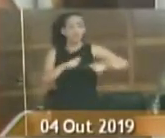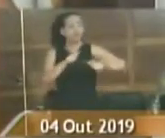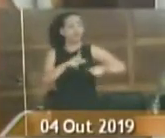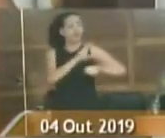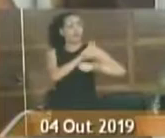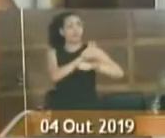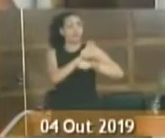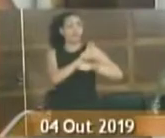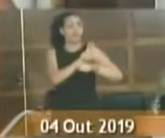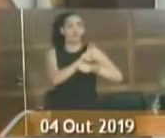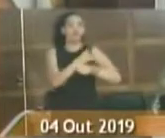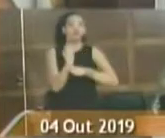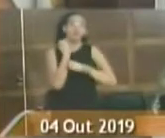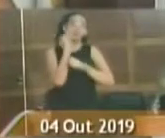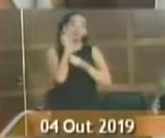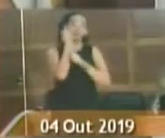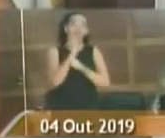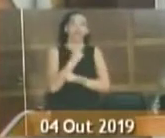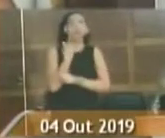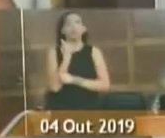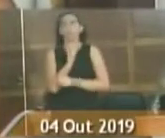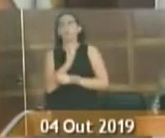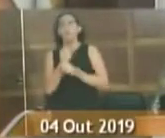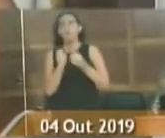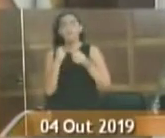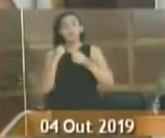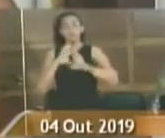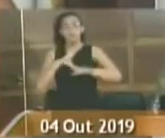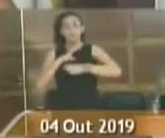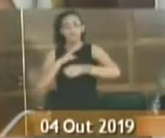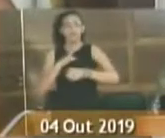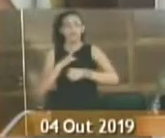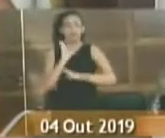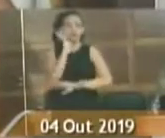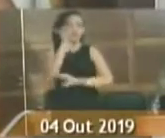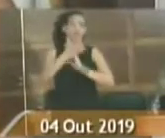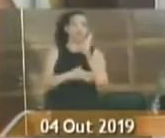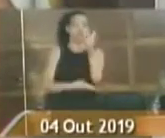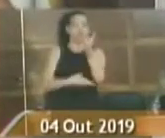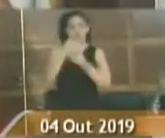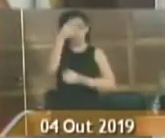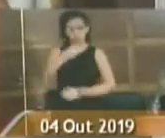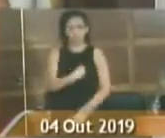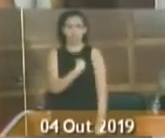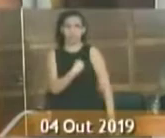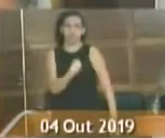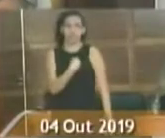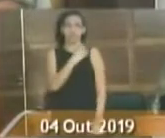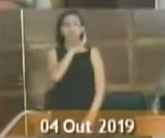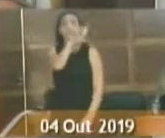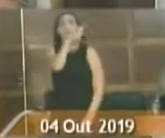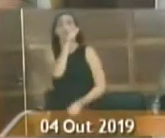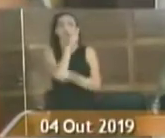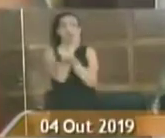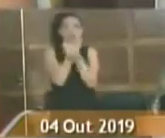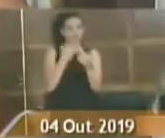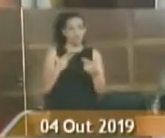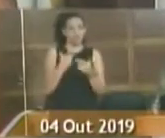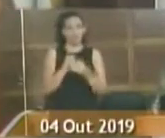deles. Então, é importante que a gente também defenda o meio ambiente para garantir a vida desses animais.